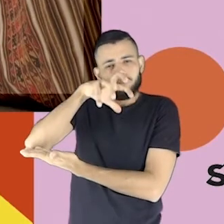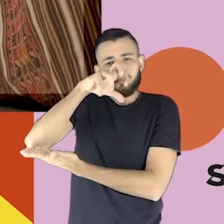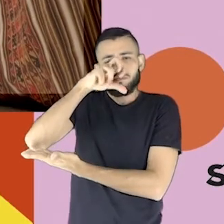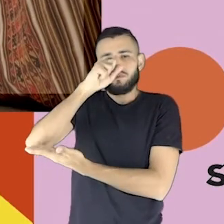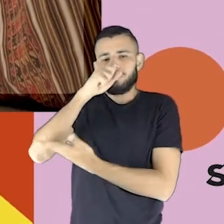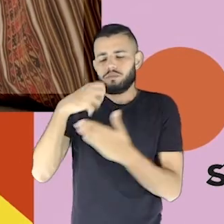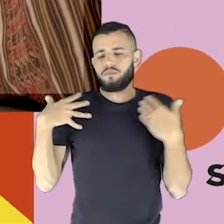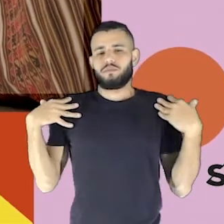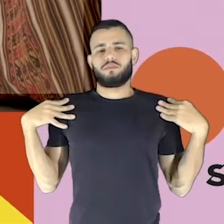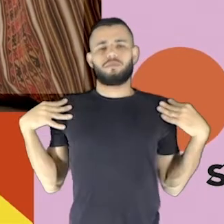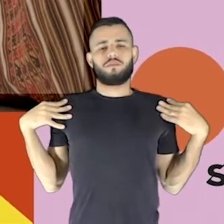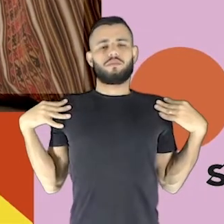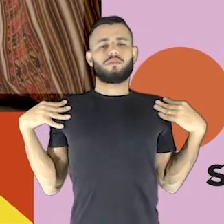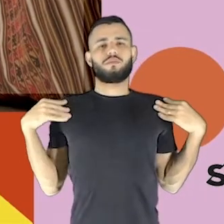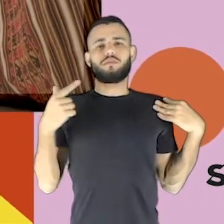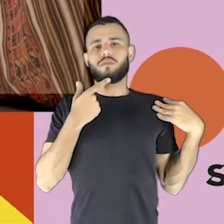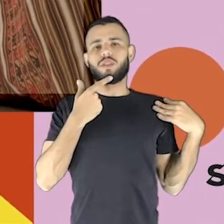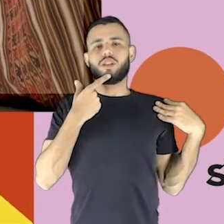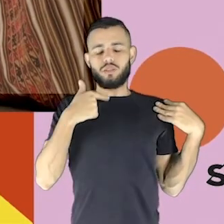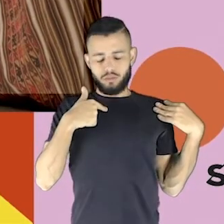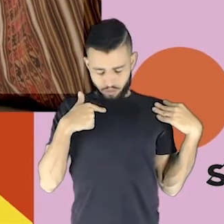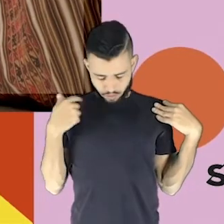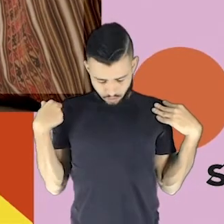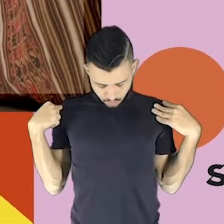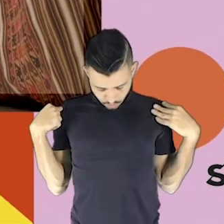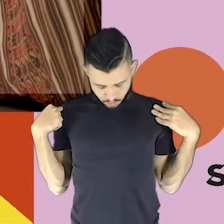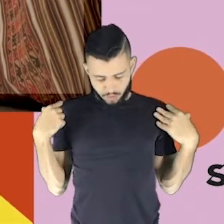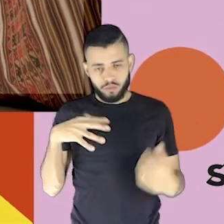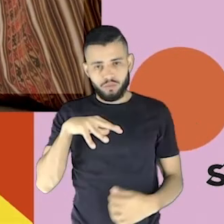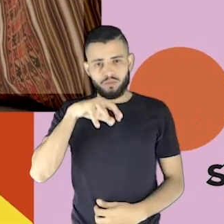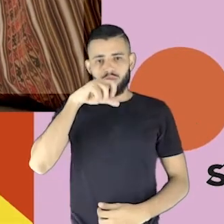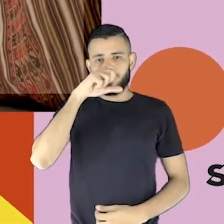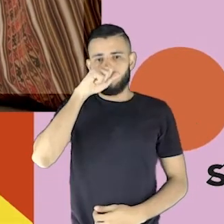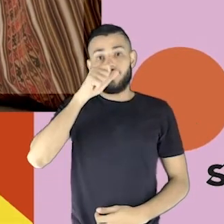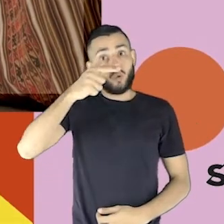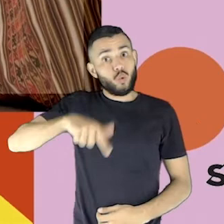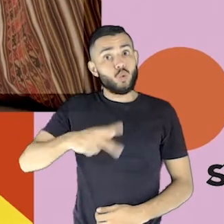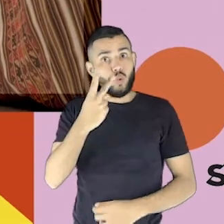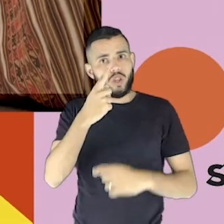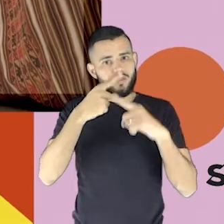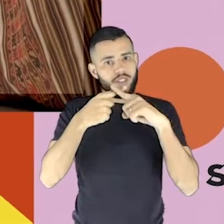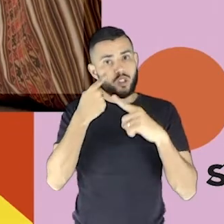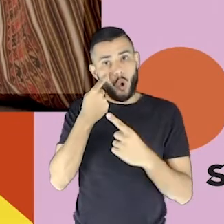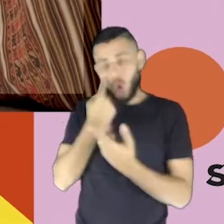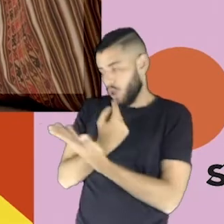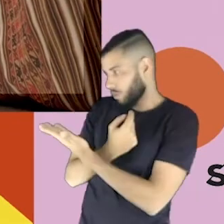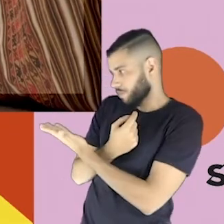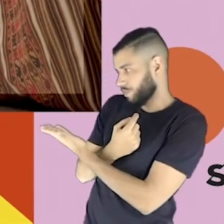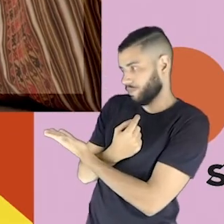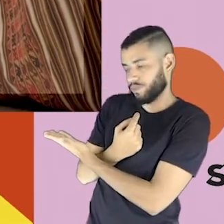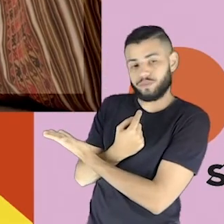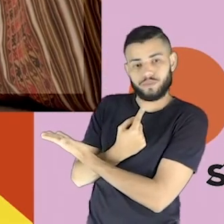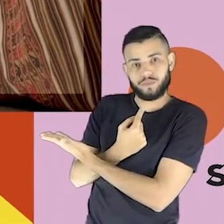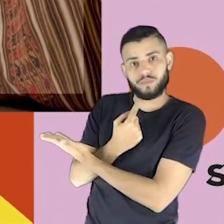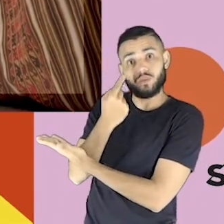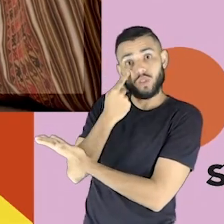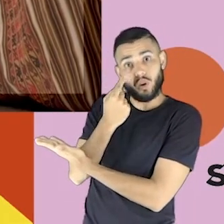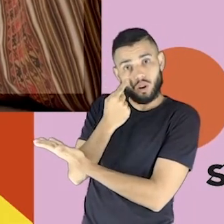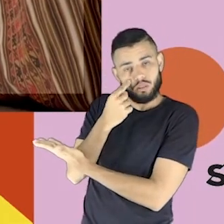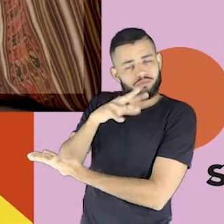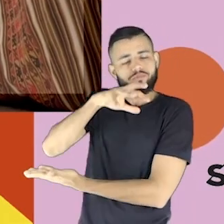arredondo as costas, queixo no peito, afunda. Mais duas, enche. Enche, enche, enche,